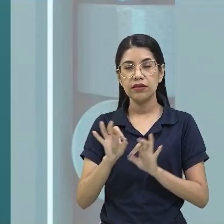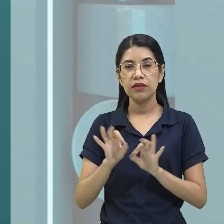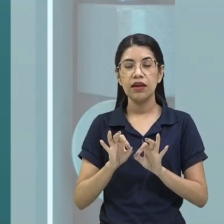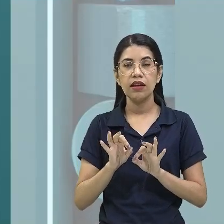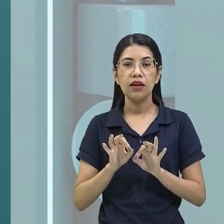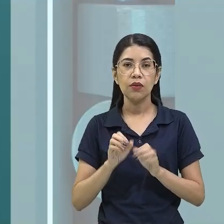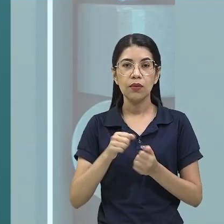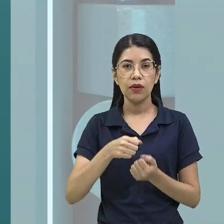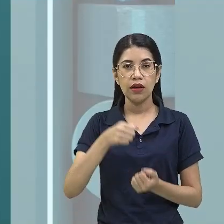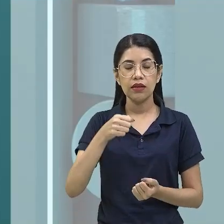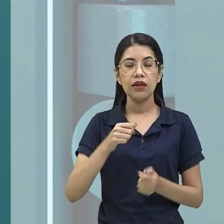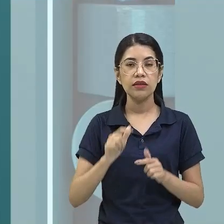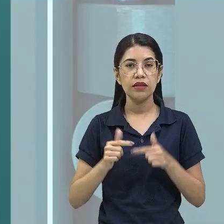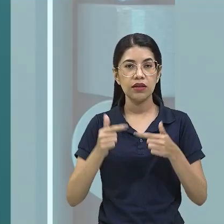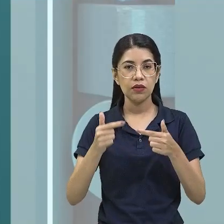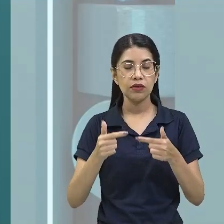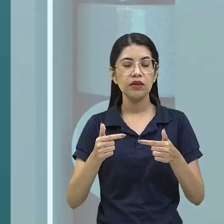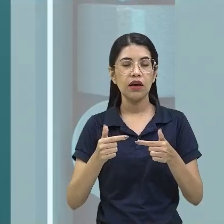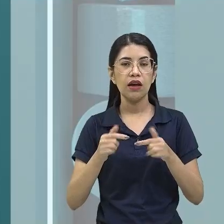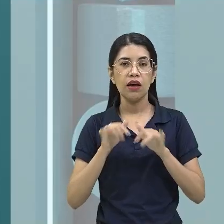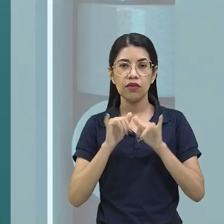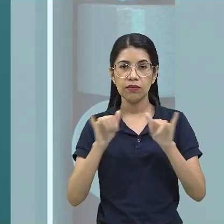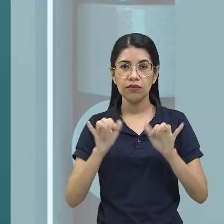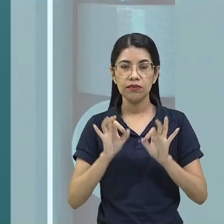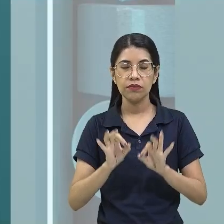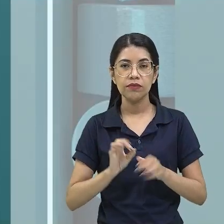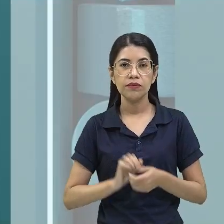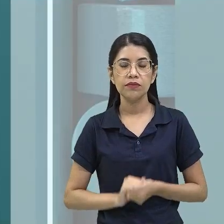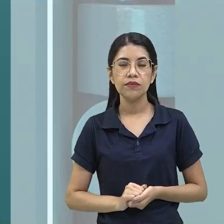claro, executar a sua produção.